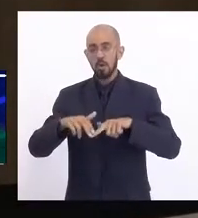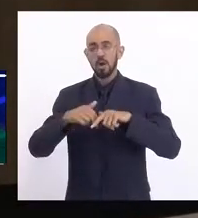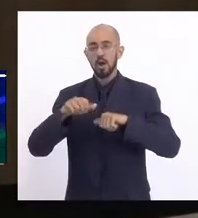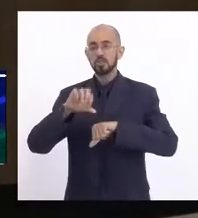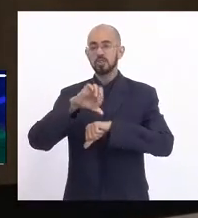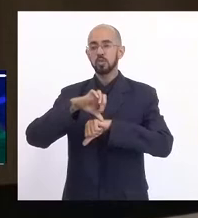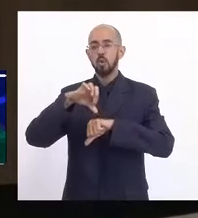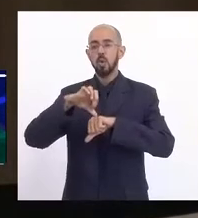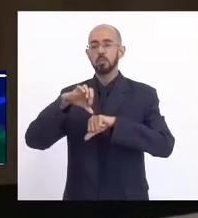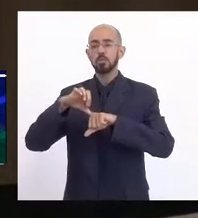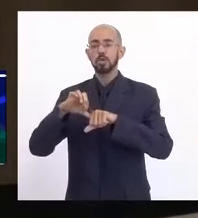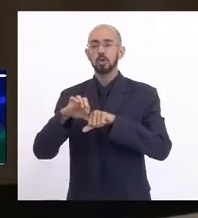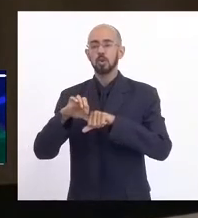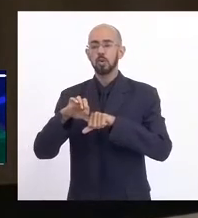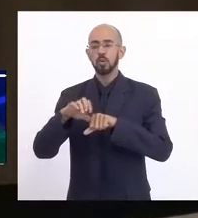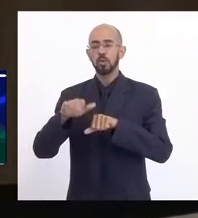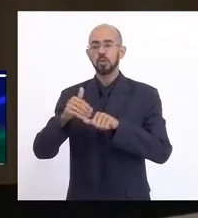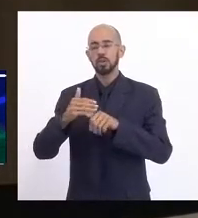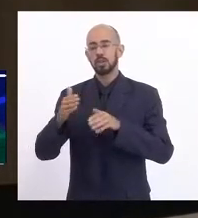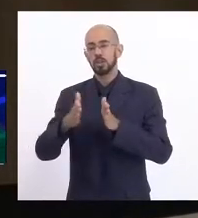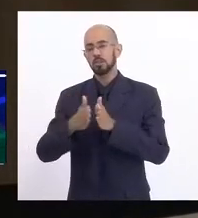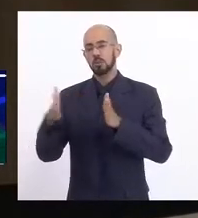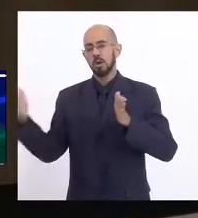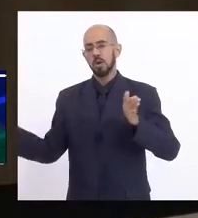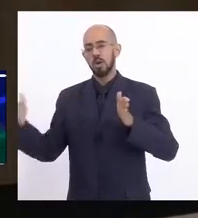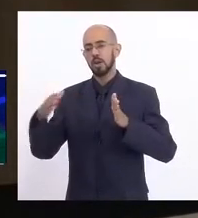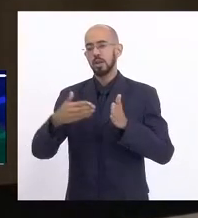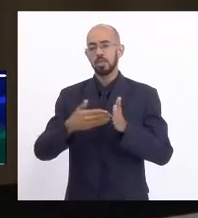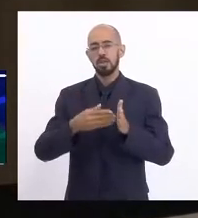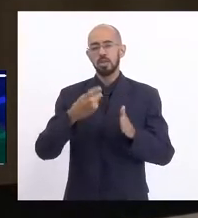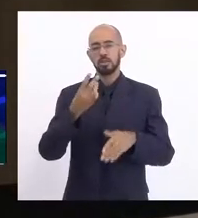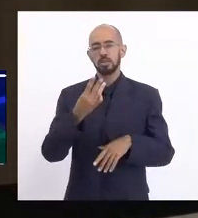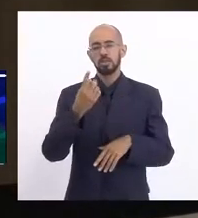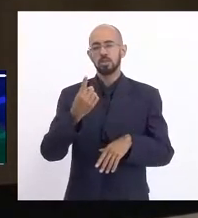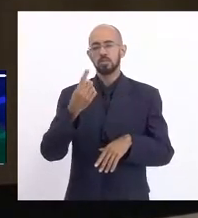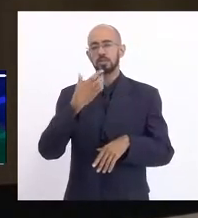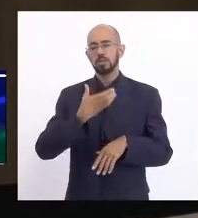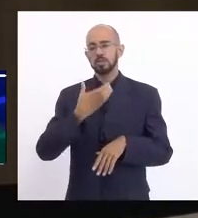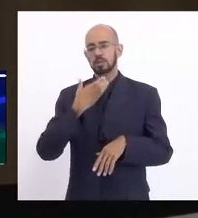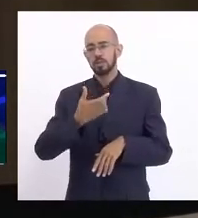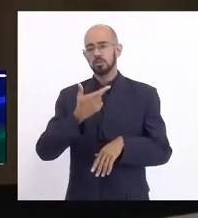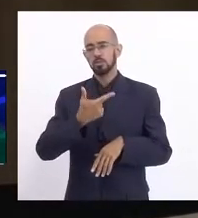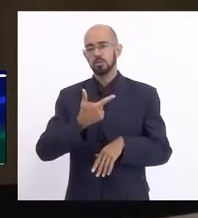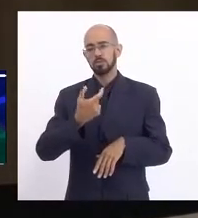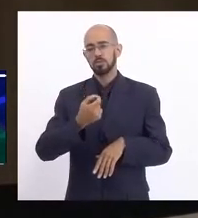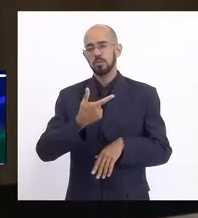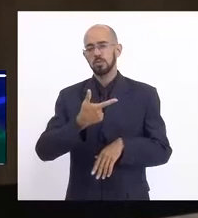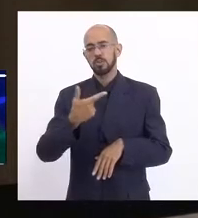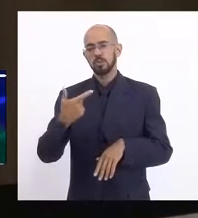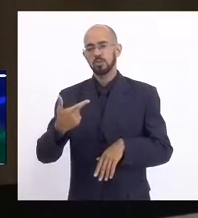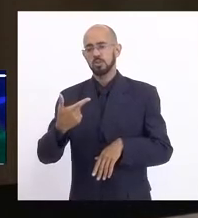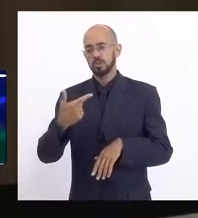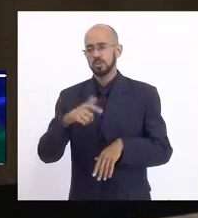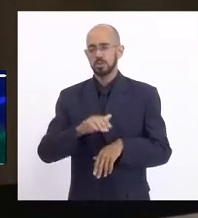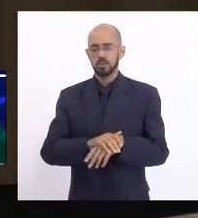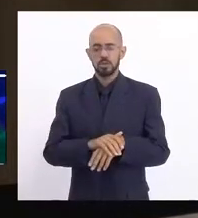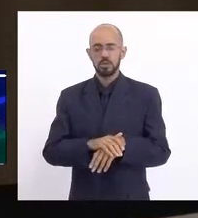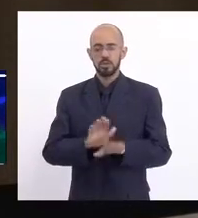que prorrogue até 31 de dezembro de 22. Um acordo